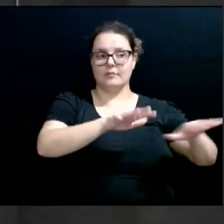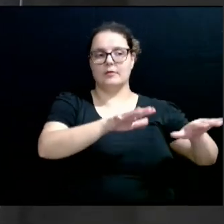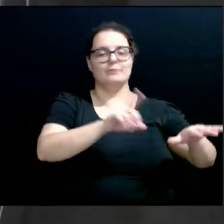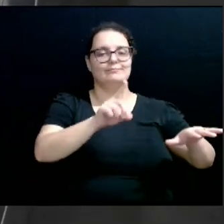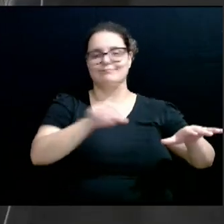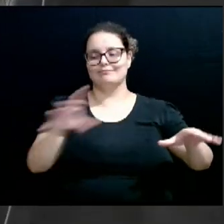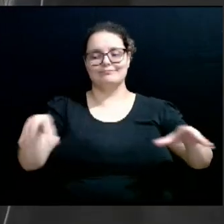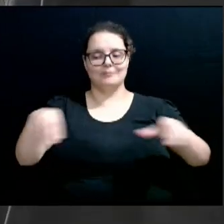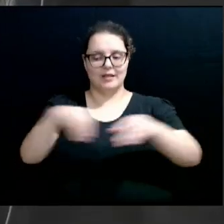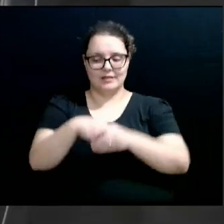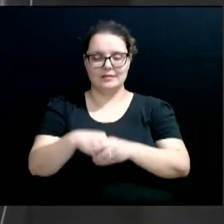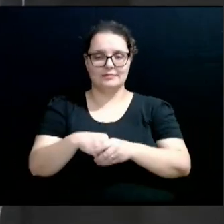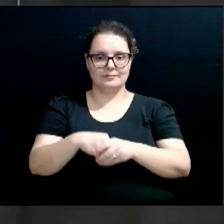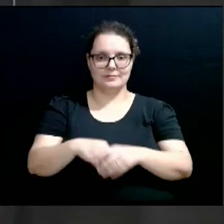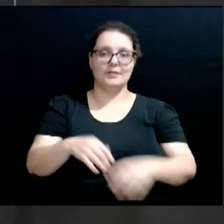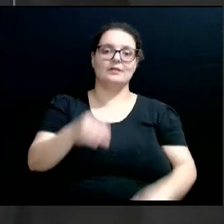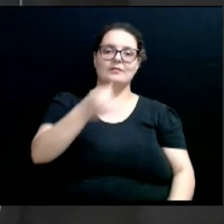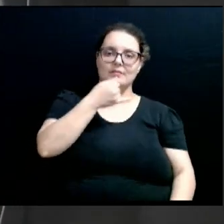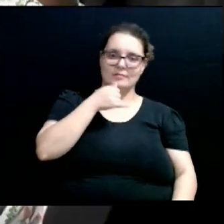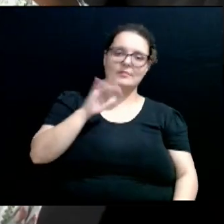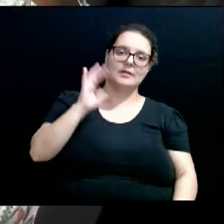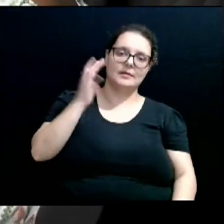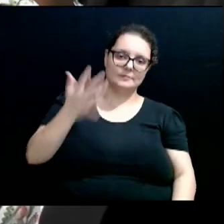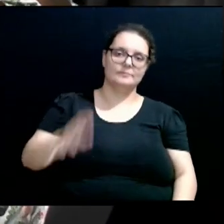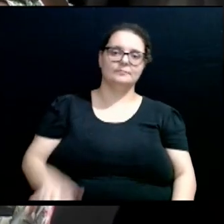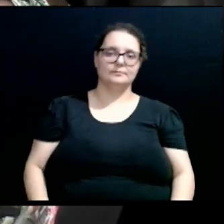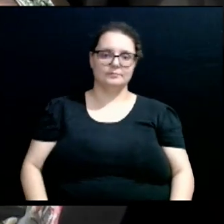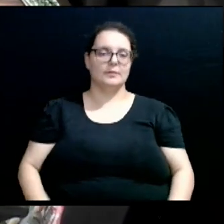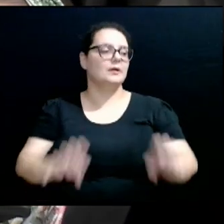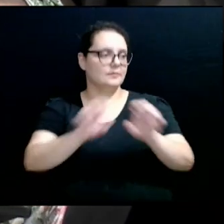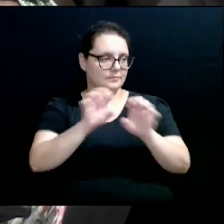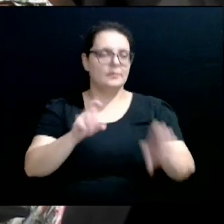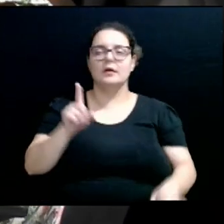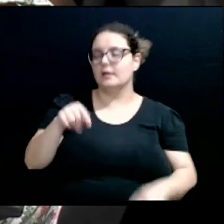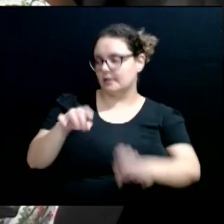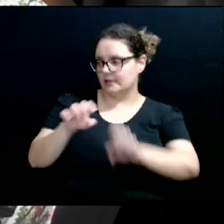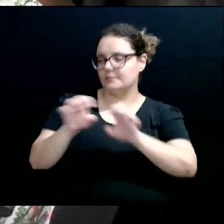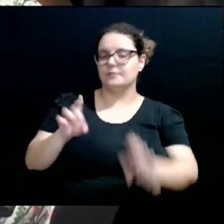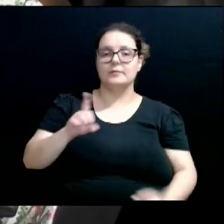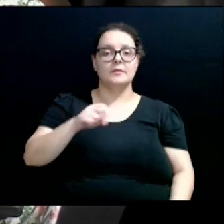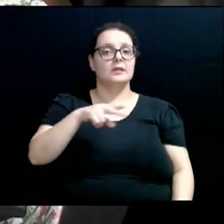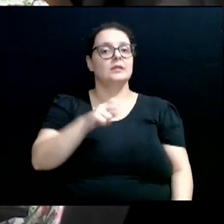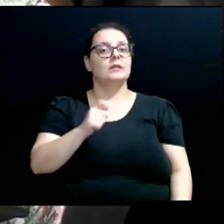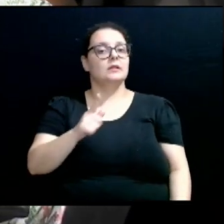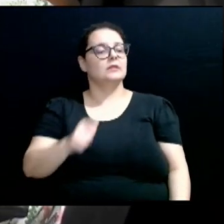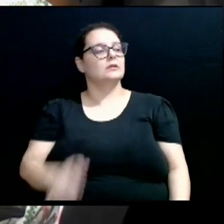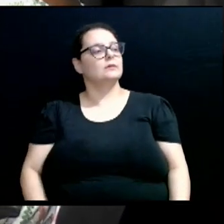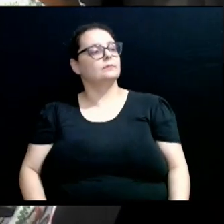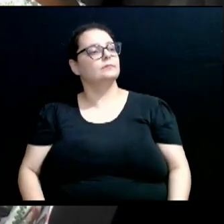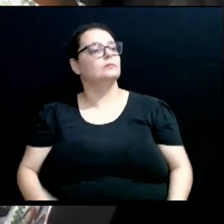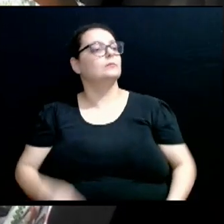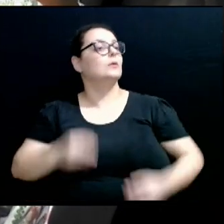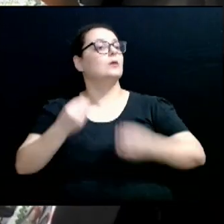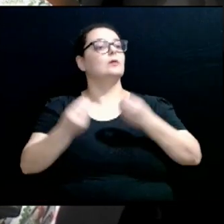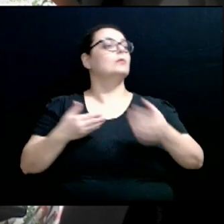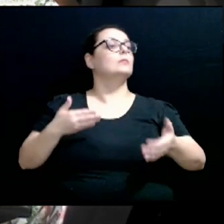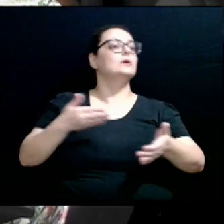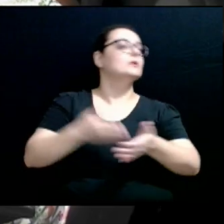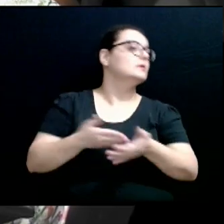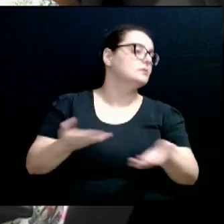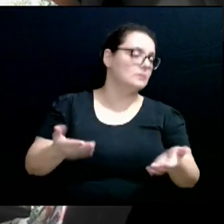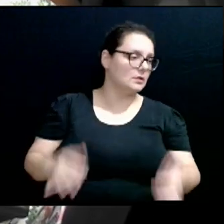dentro. Infelizmente. Né? É estrutural. É estrutural. Danda, como é que são essas barreiras, né? Para uma